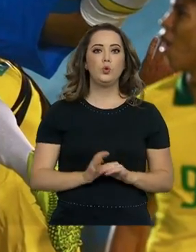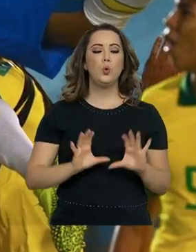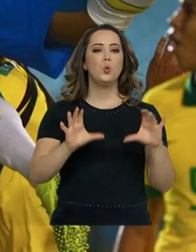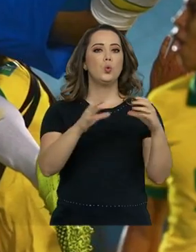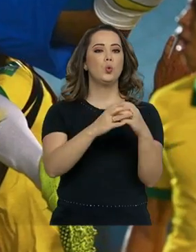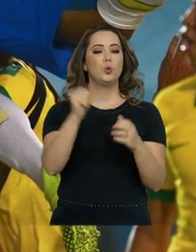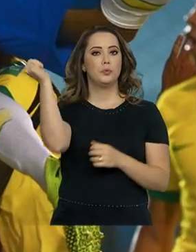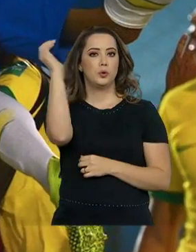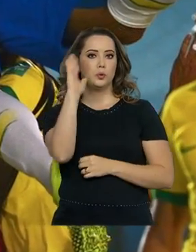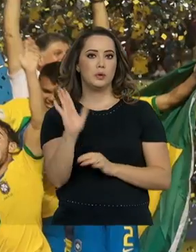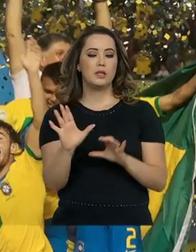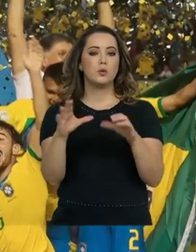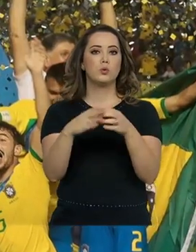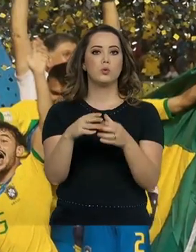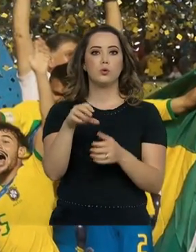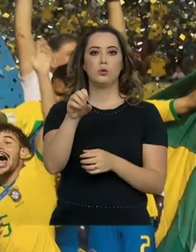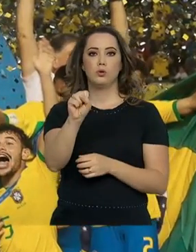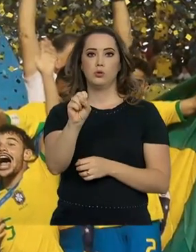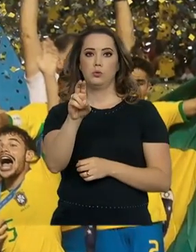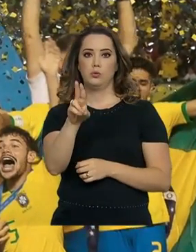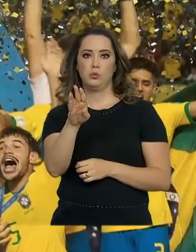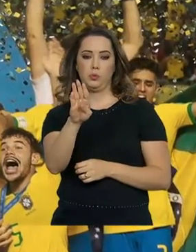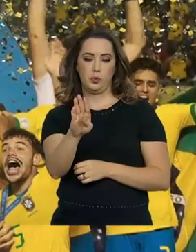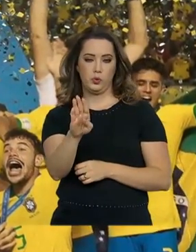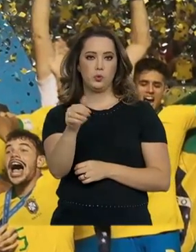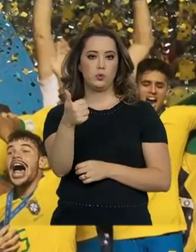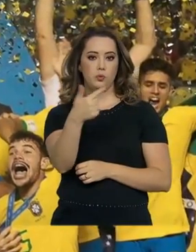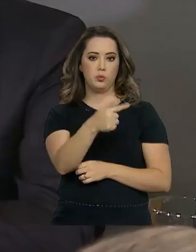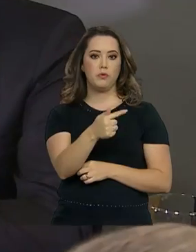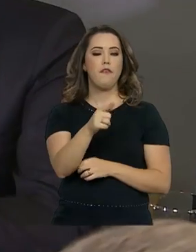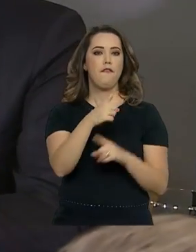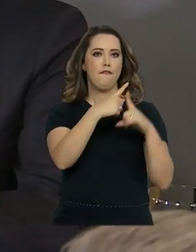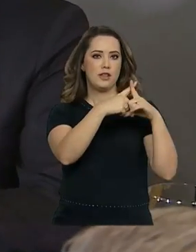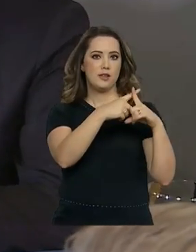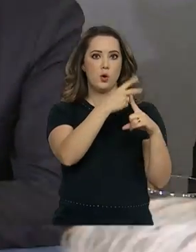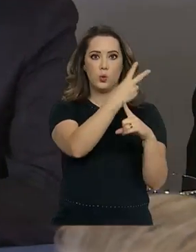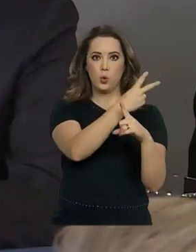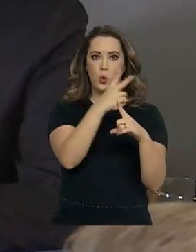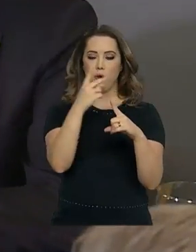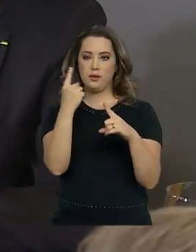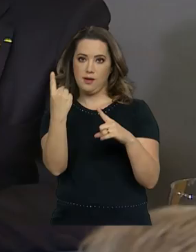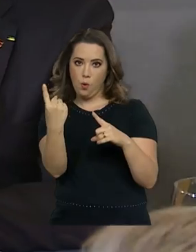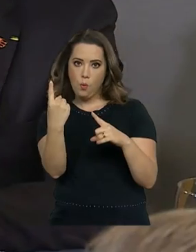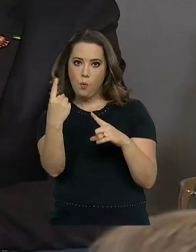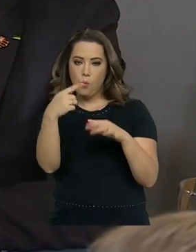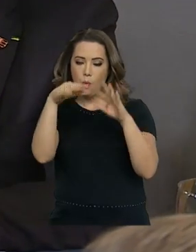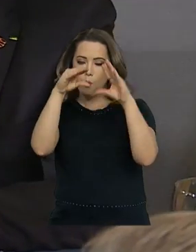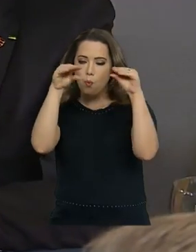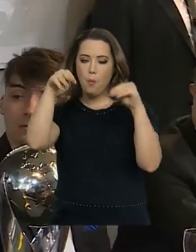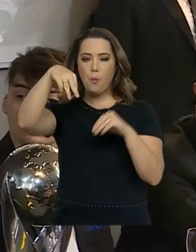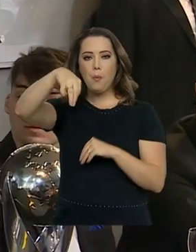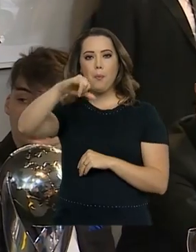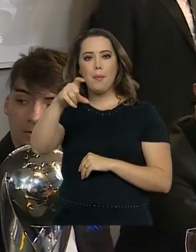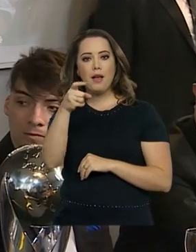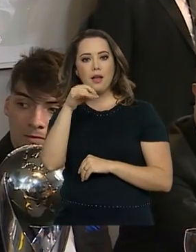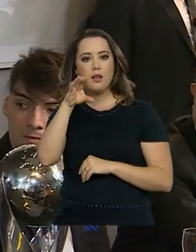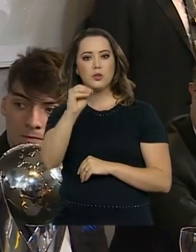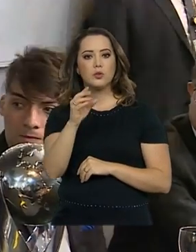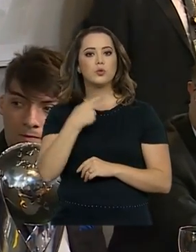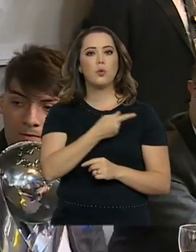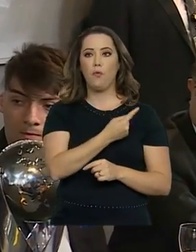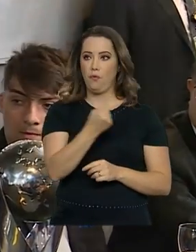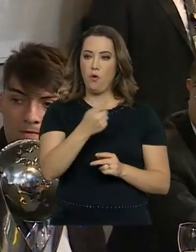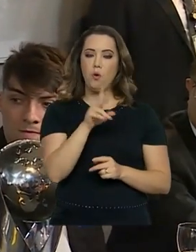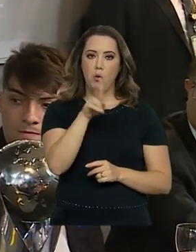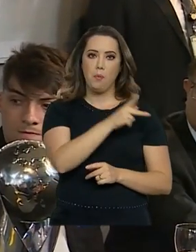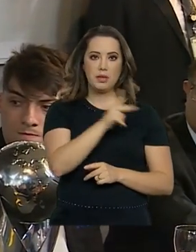sub-17 venceu a final contra o méxico por 2 a 1 fã de futebol o presidente jair bolsonaro foi ao hotel onde a